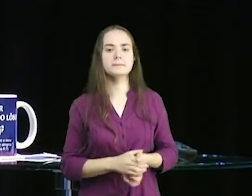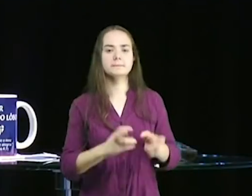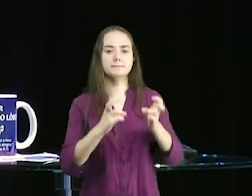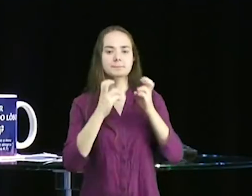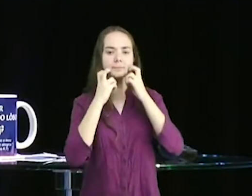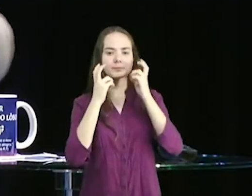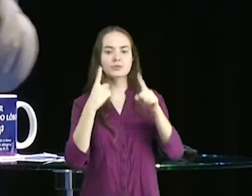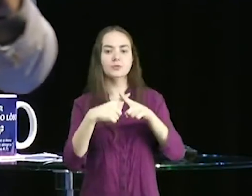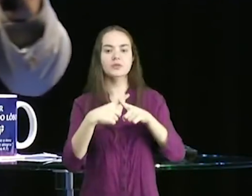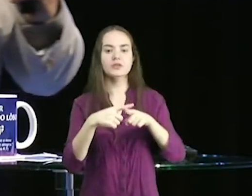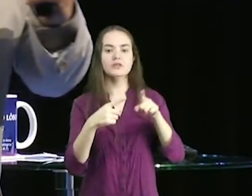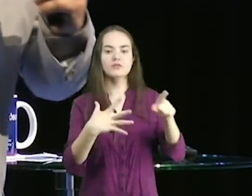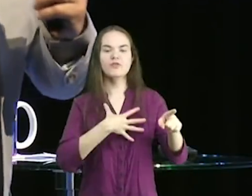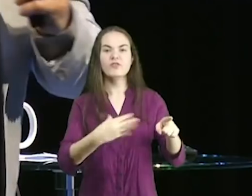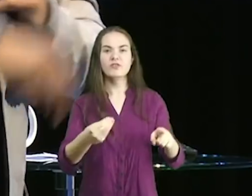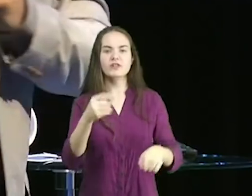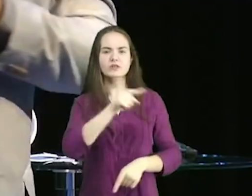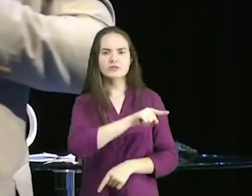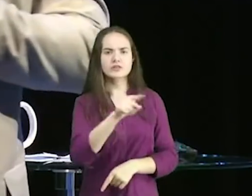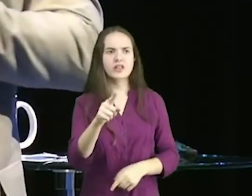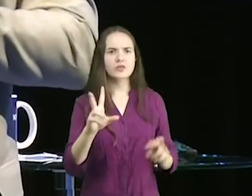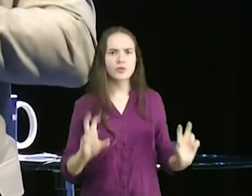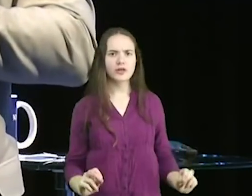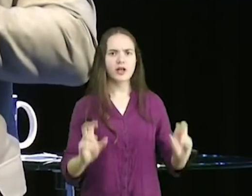porque se fosse um filho de vocês com câncer,